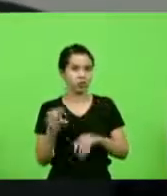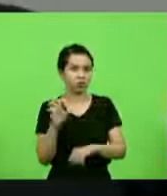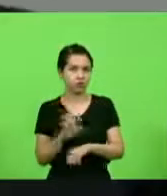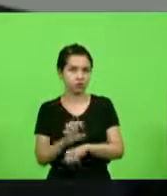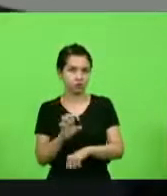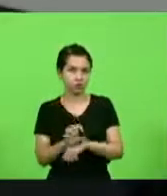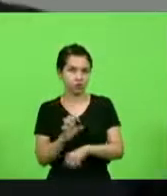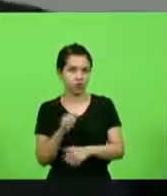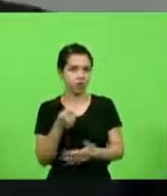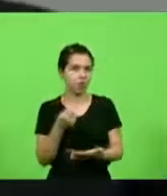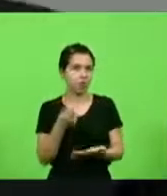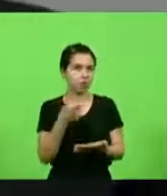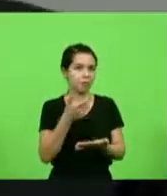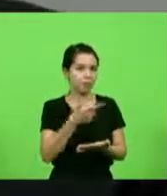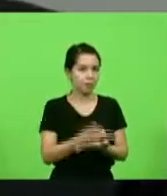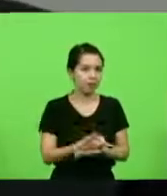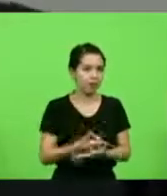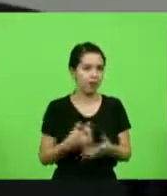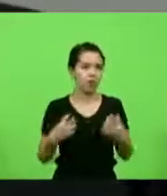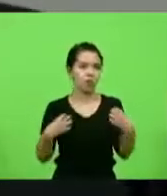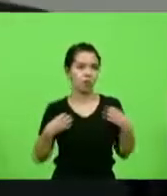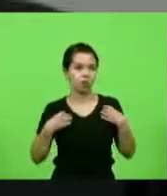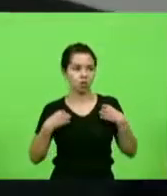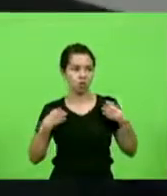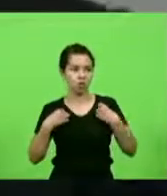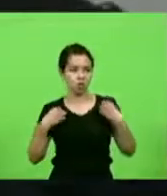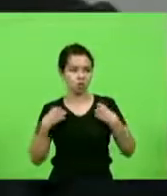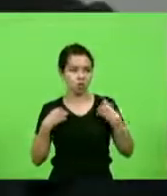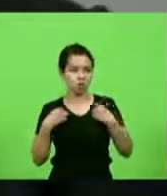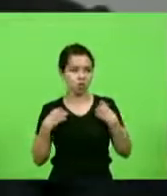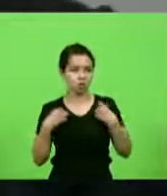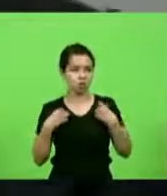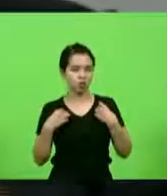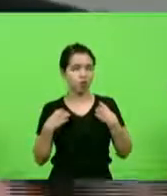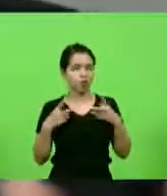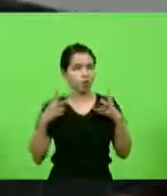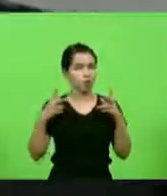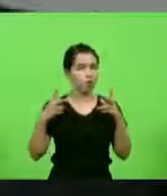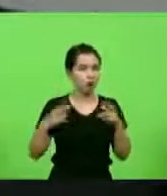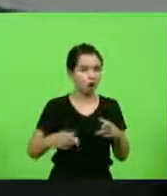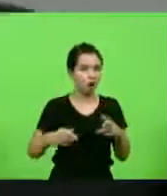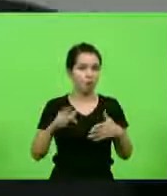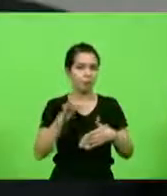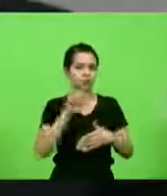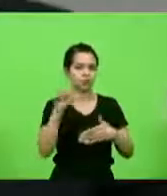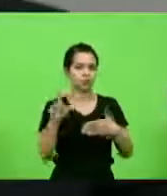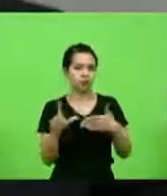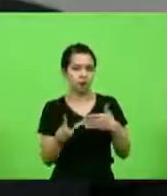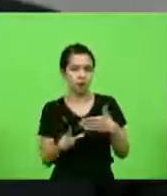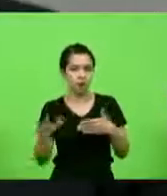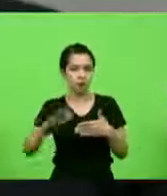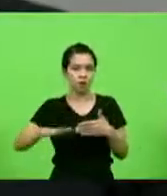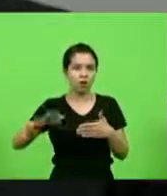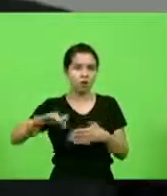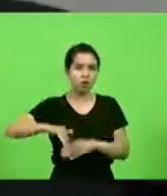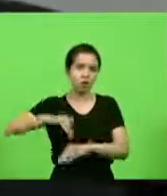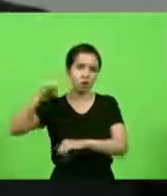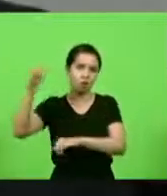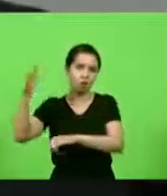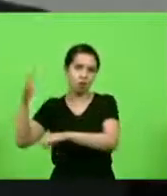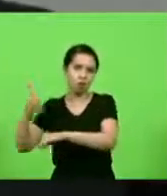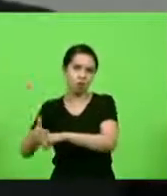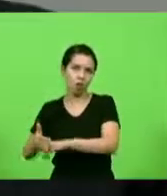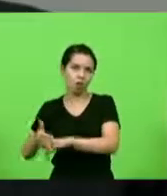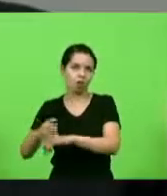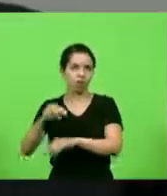comprar uniforme que não seja igual para o litoral, para o Grande Oeste, para a Serra Catarinense, para